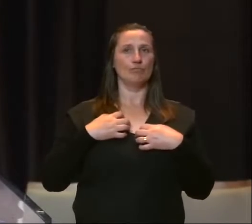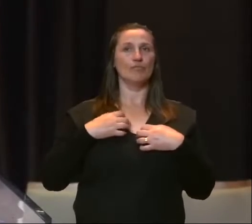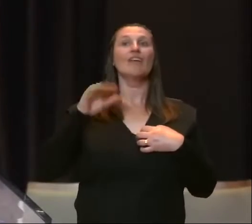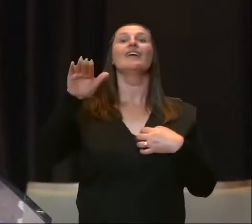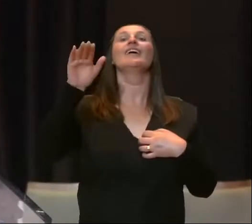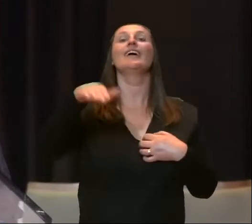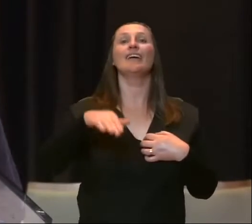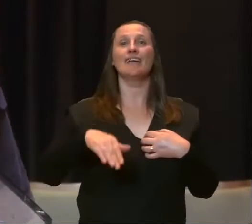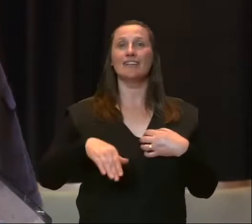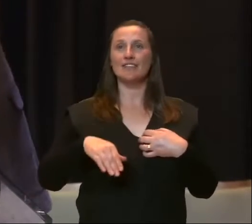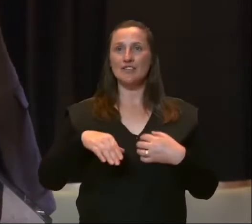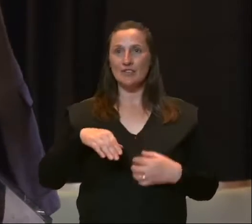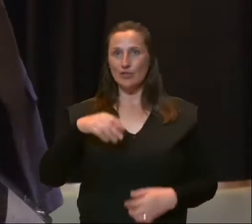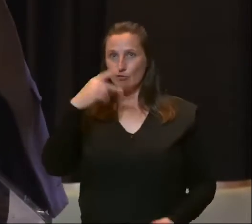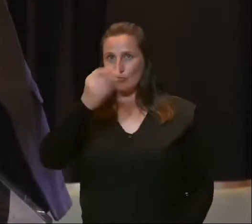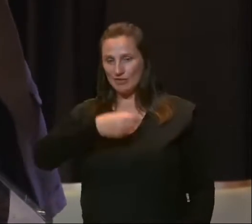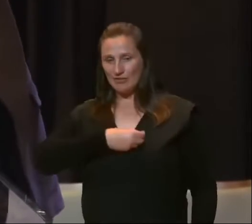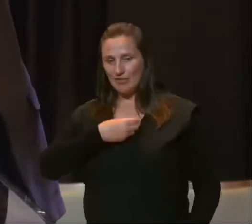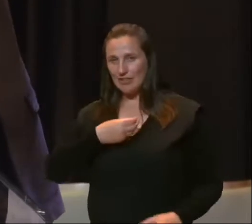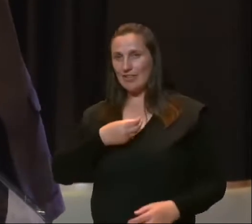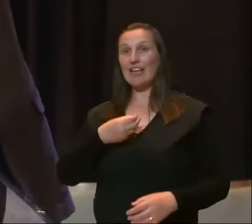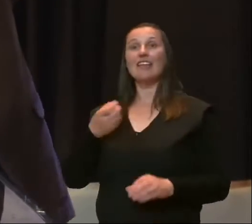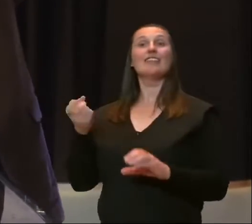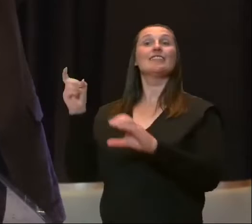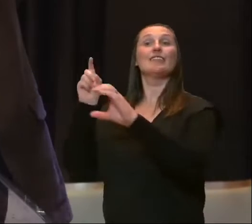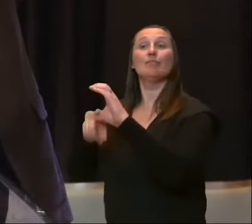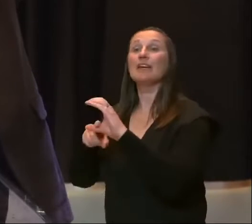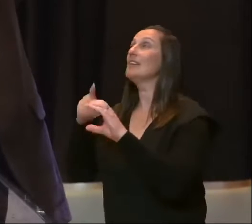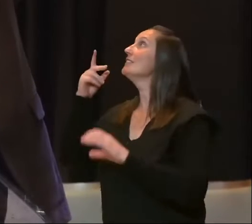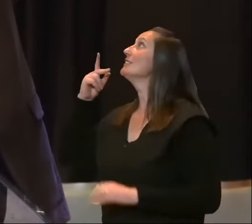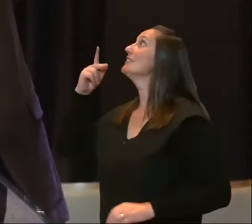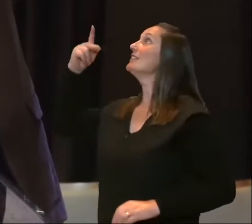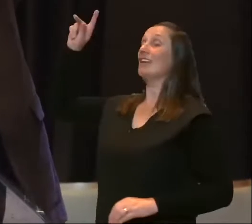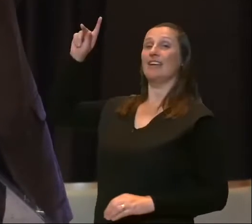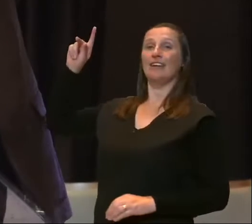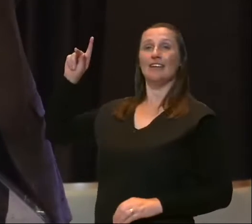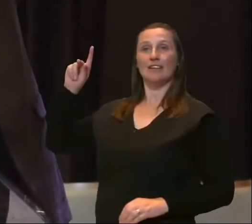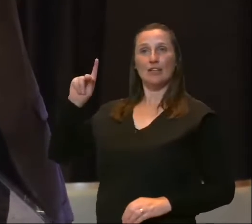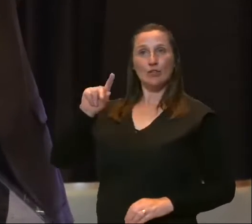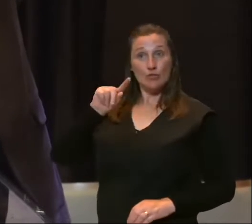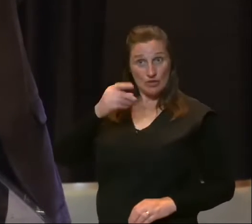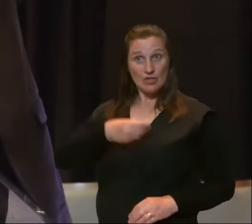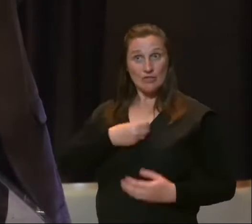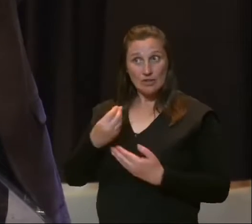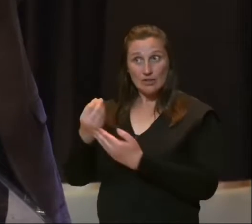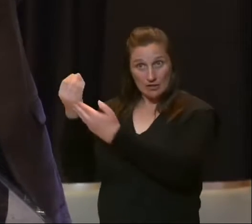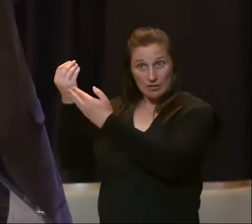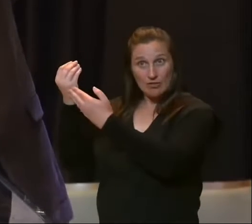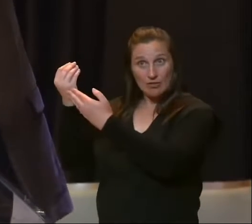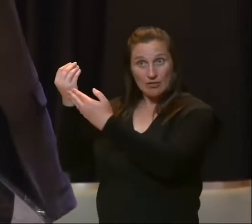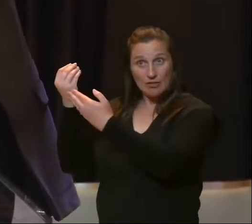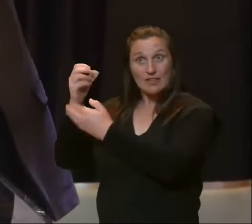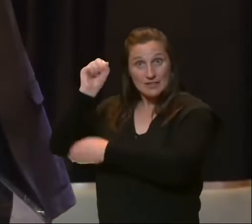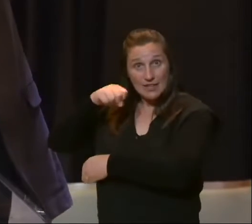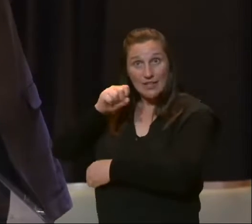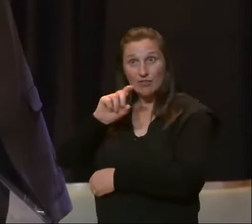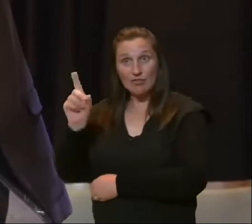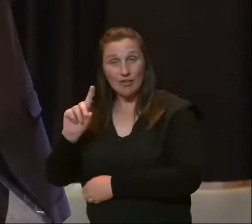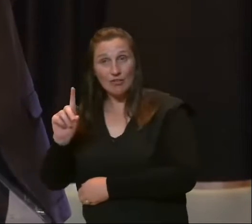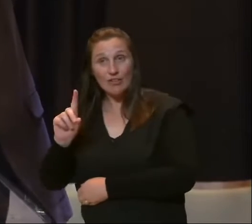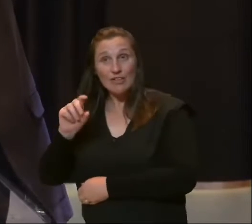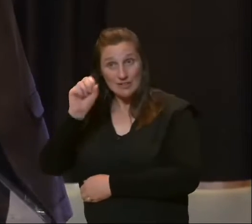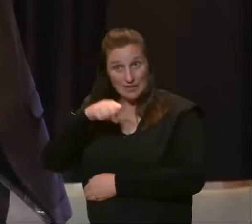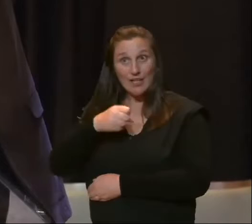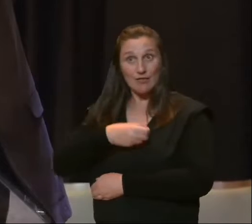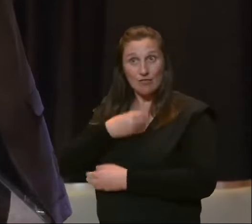Ei, a tua vida depende do Senhor, é dele? Você entregou para Ele? Entregou ou não entregou? Então